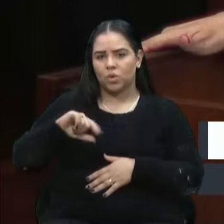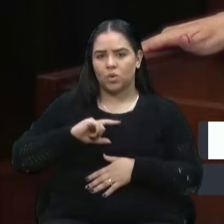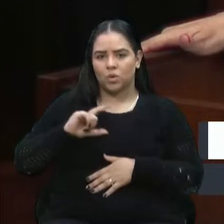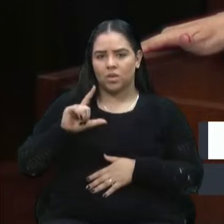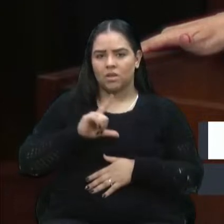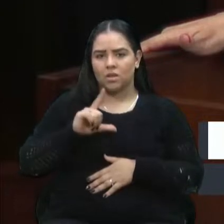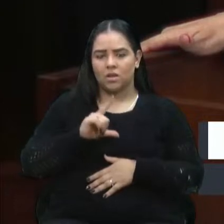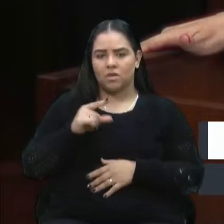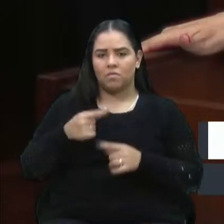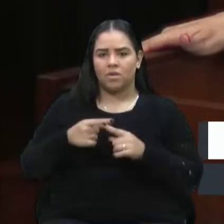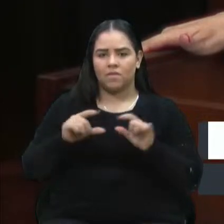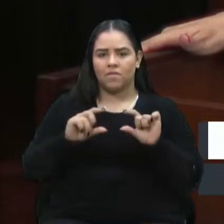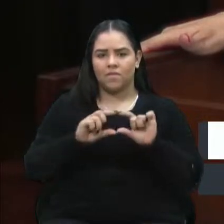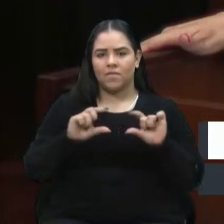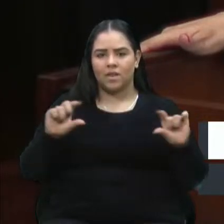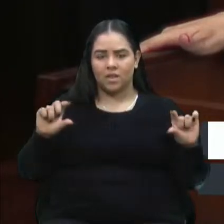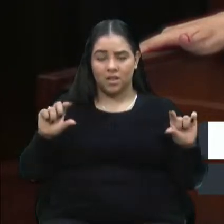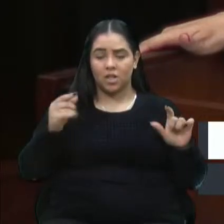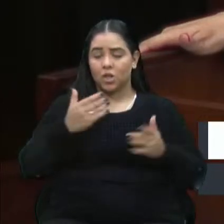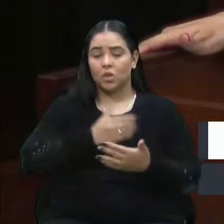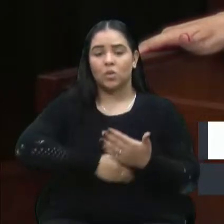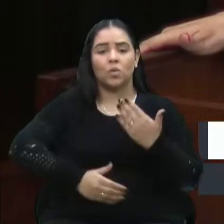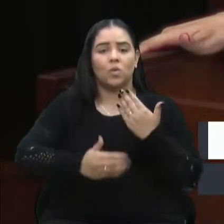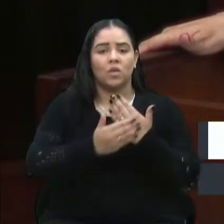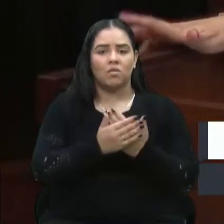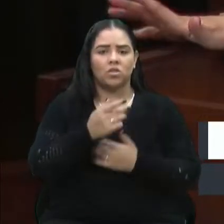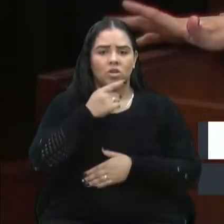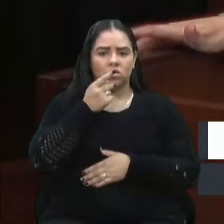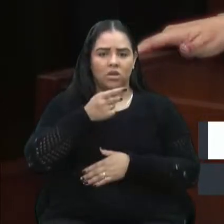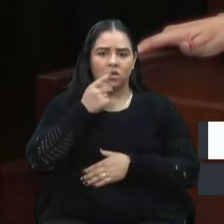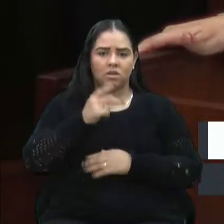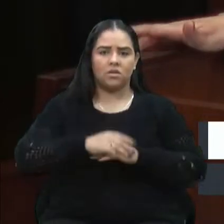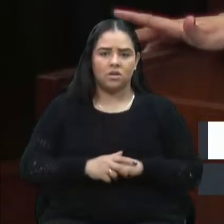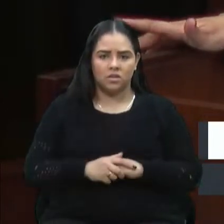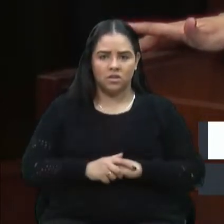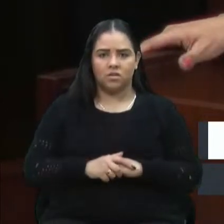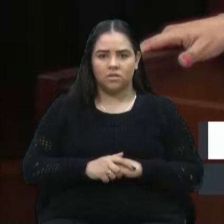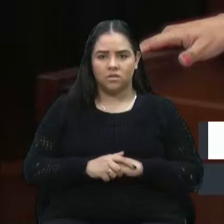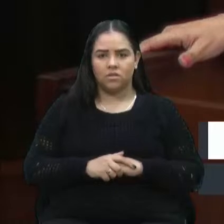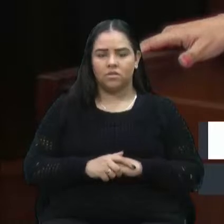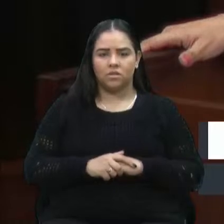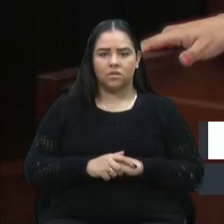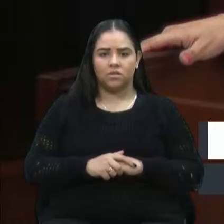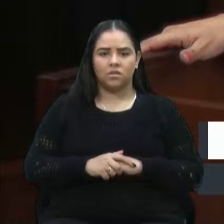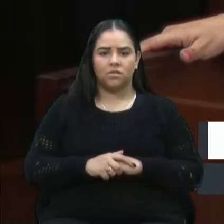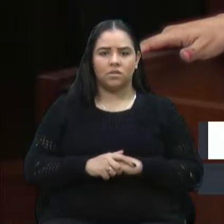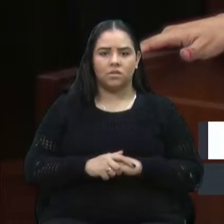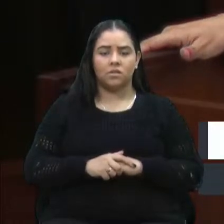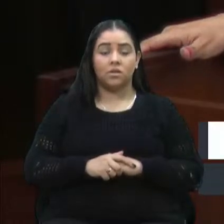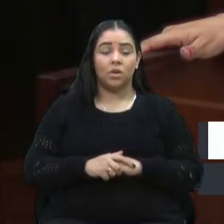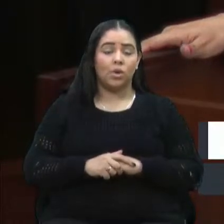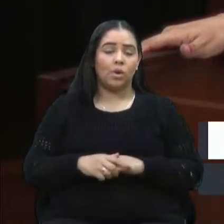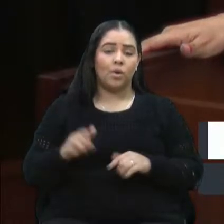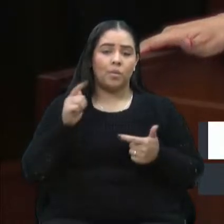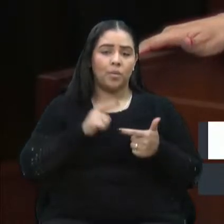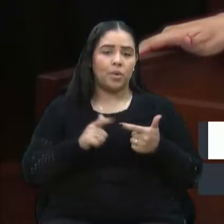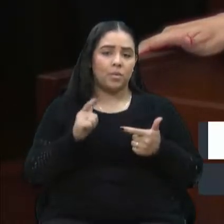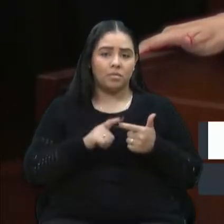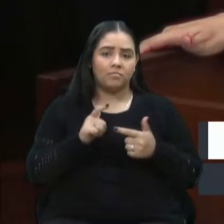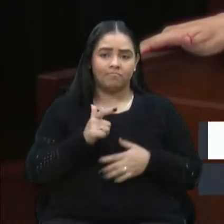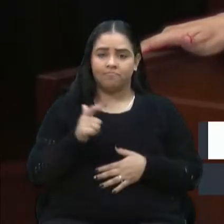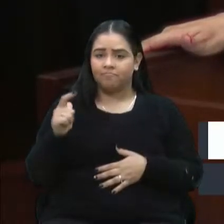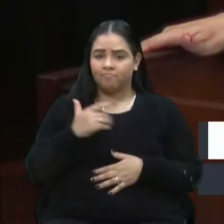arrecada. Essa é a frase que todo mundo conta, né? Todo mundo conta e é bonito, bonito, né? O problema é que não